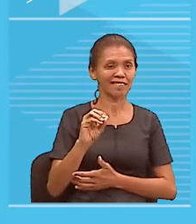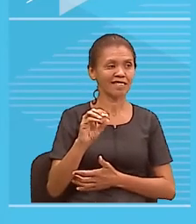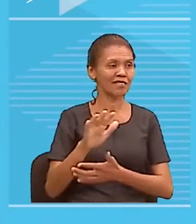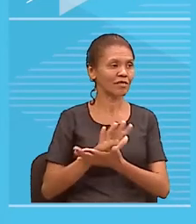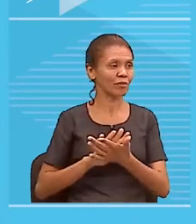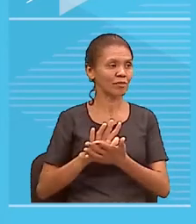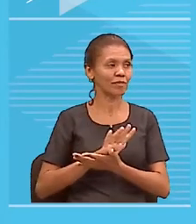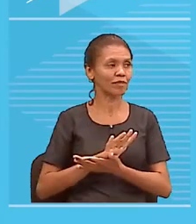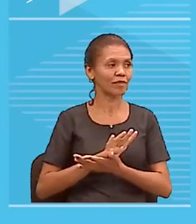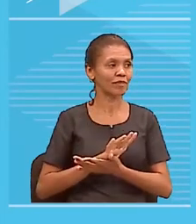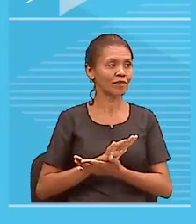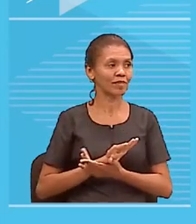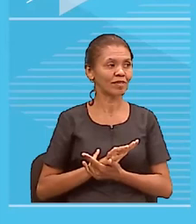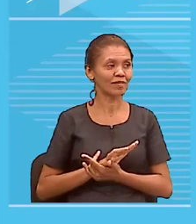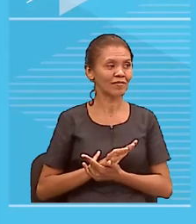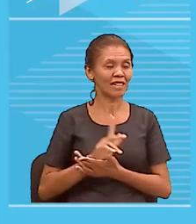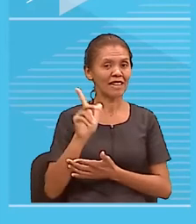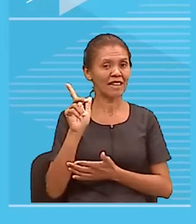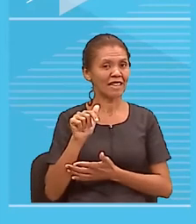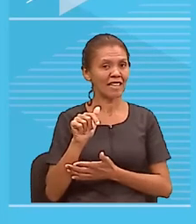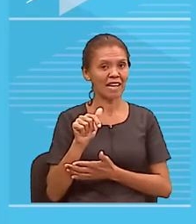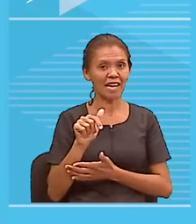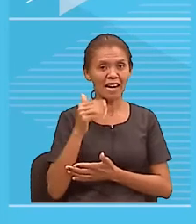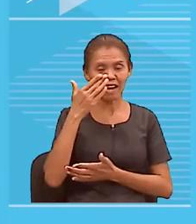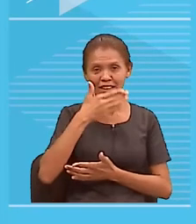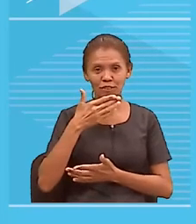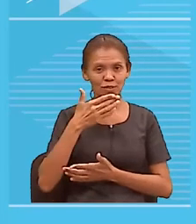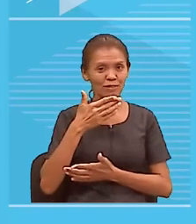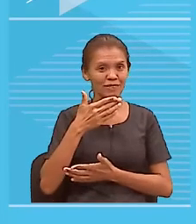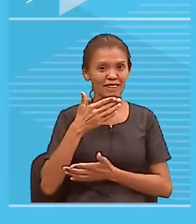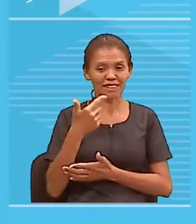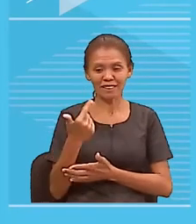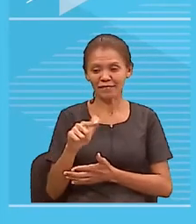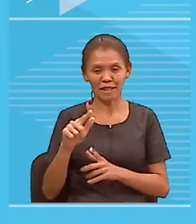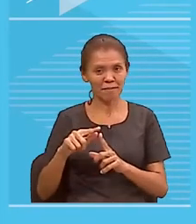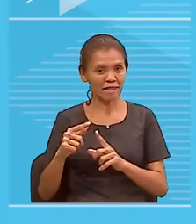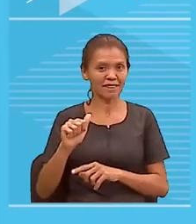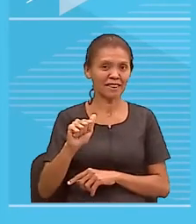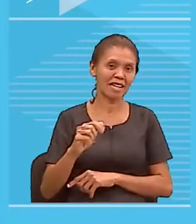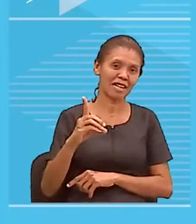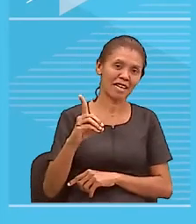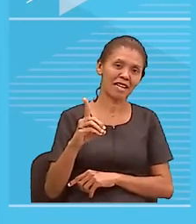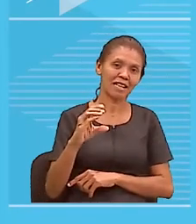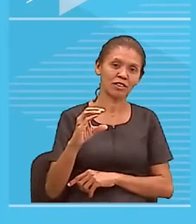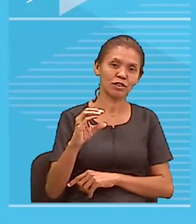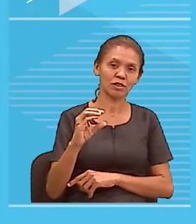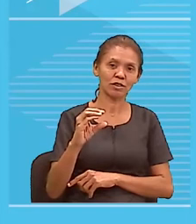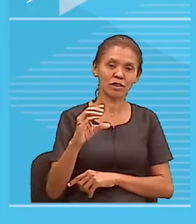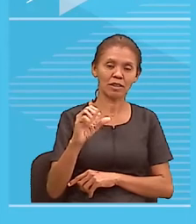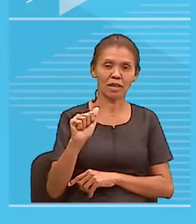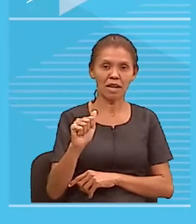ela é zero açúcar mas ela tem adoçante artificial Ah tá bom